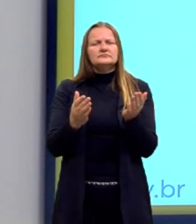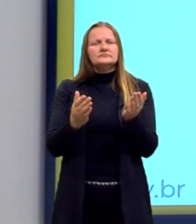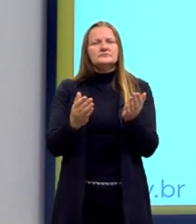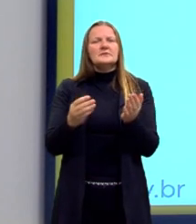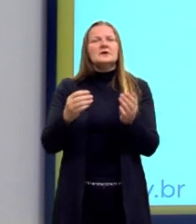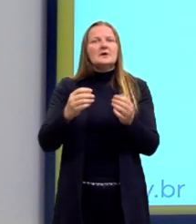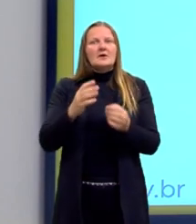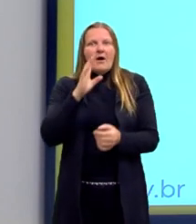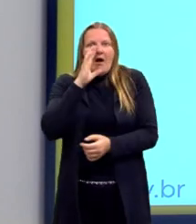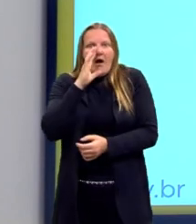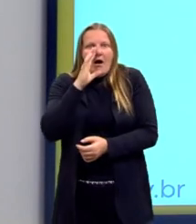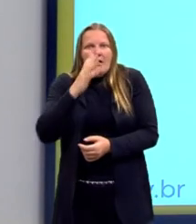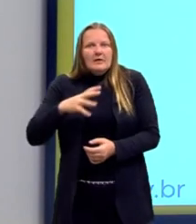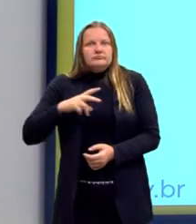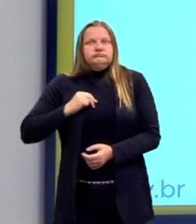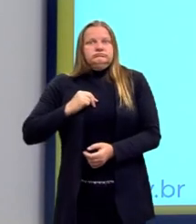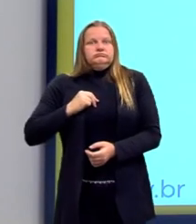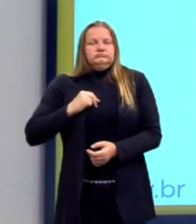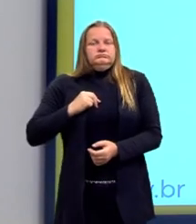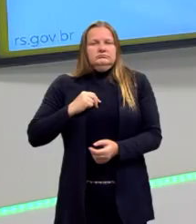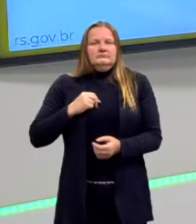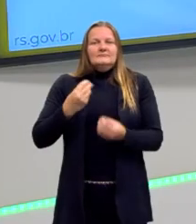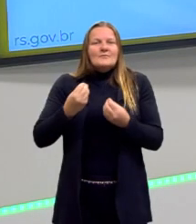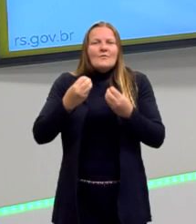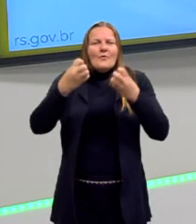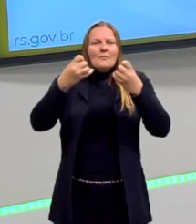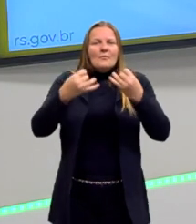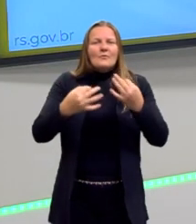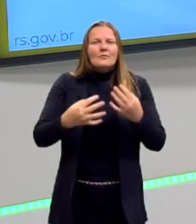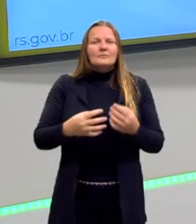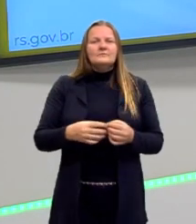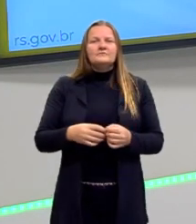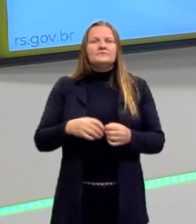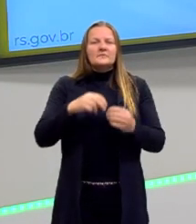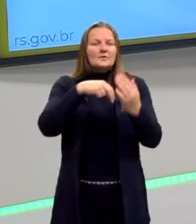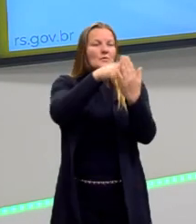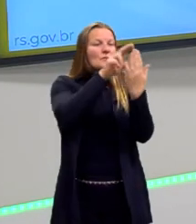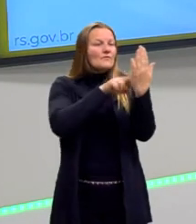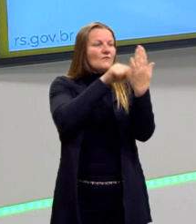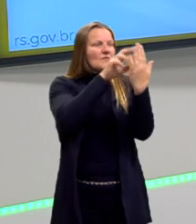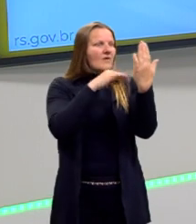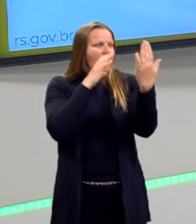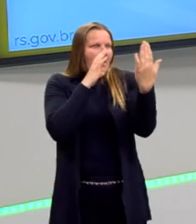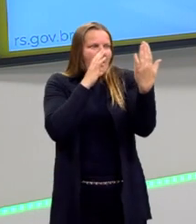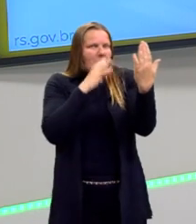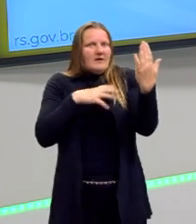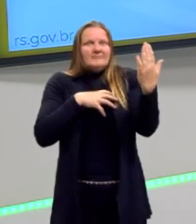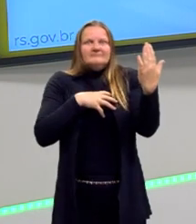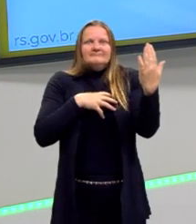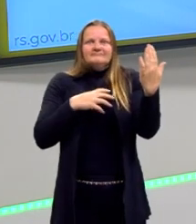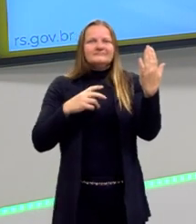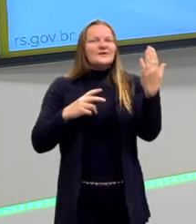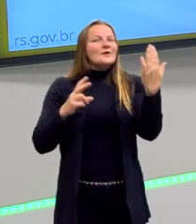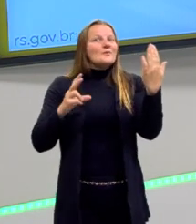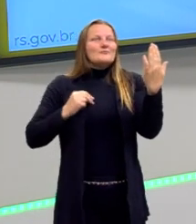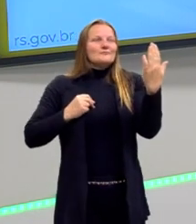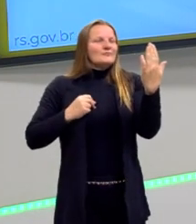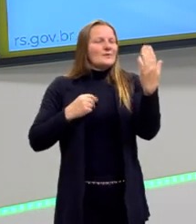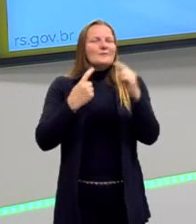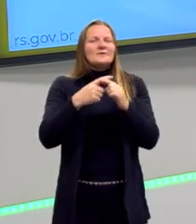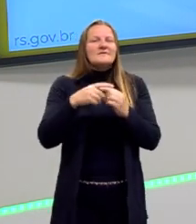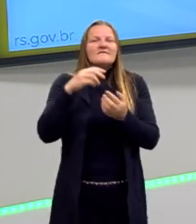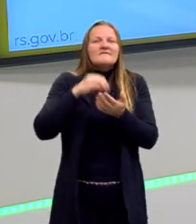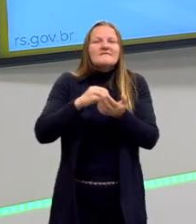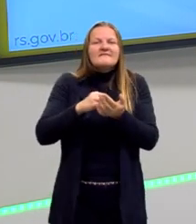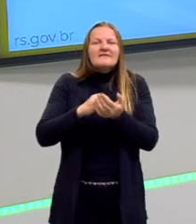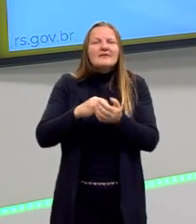espantamos em uma tela nos espantamos em alguns locais mas muitas vezes é porque nos